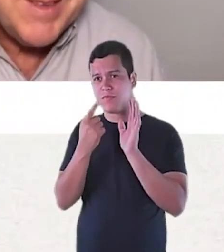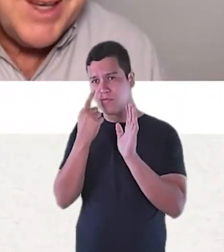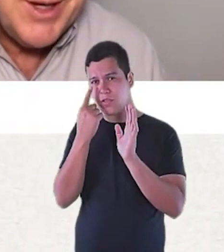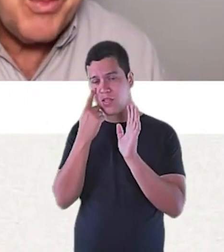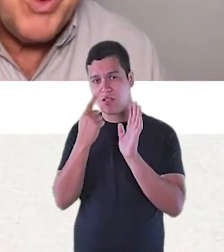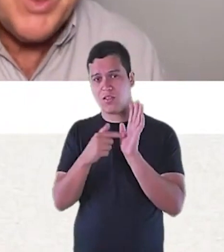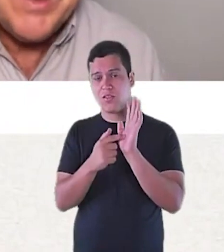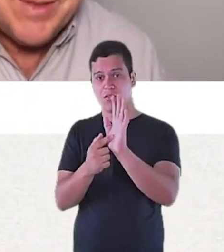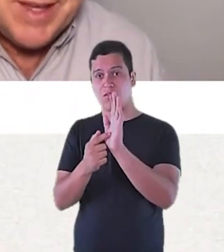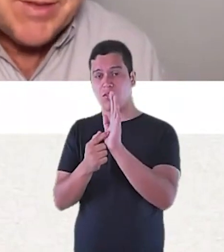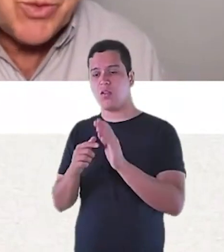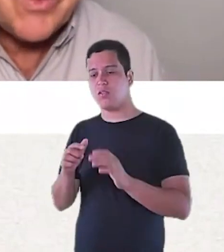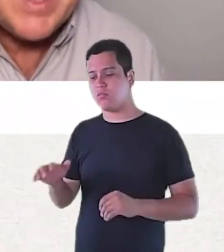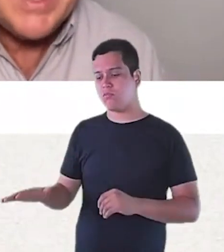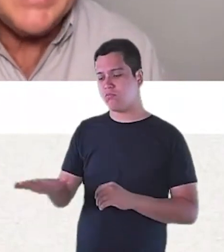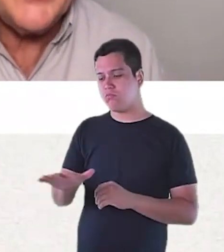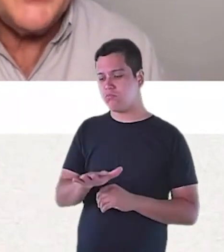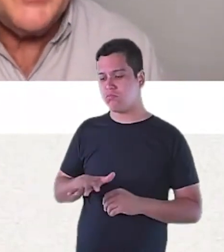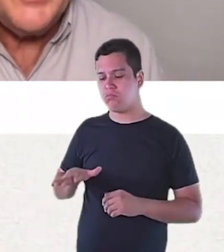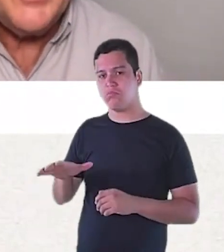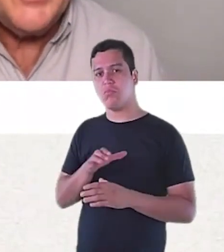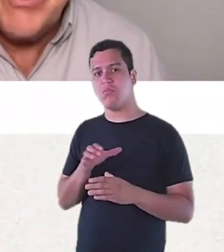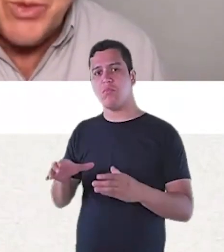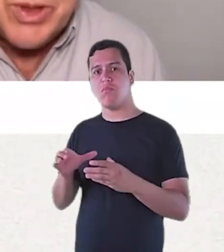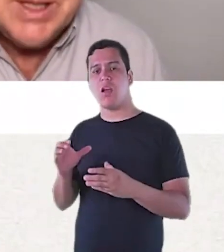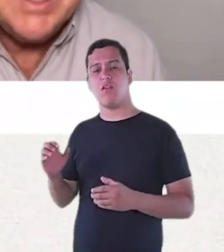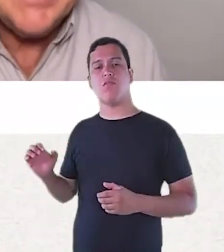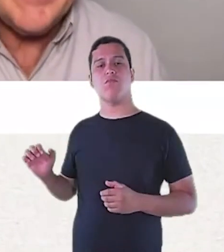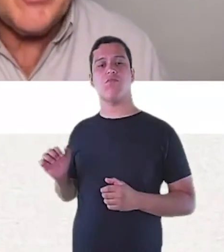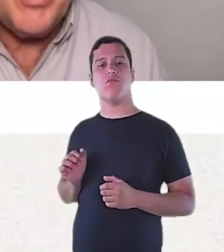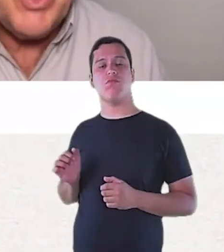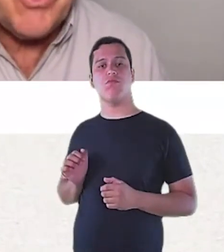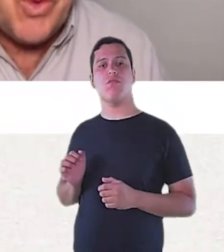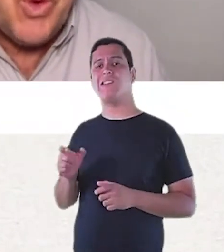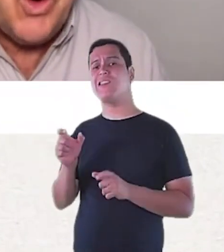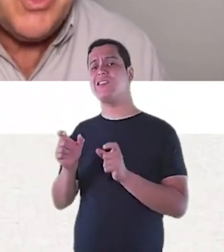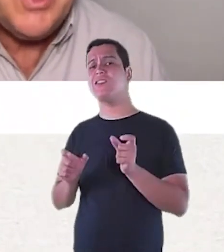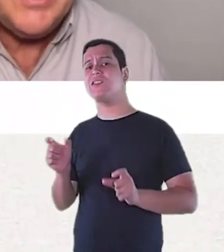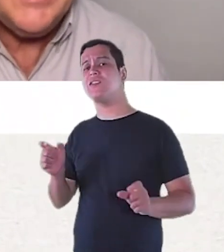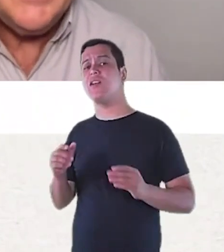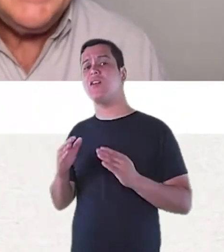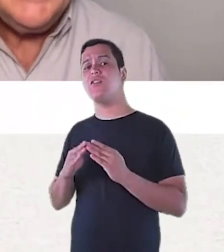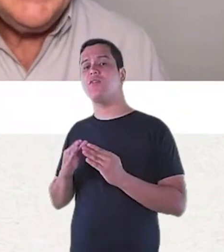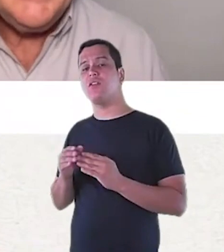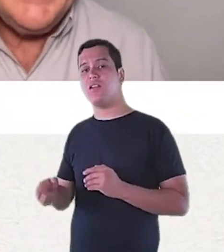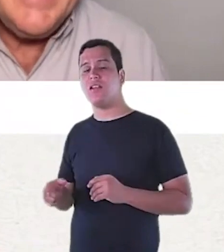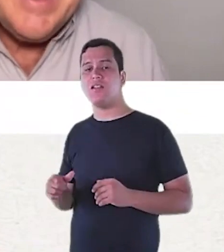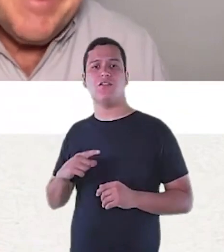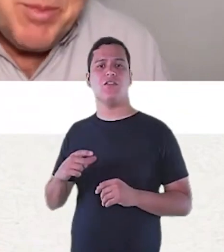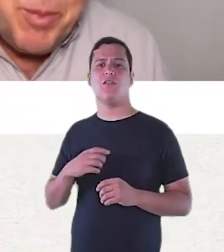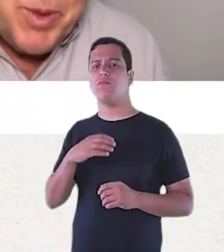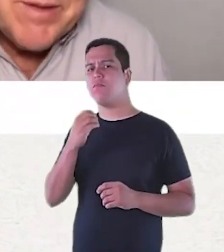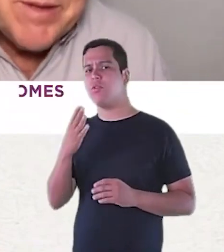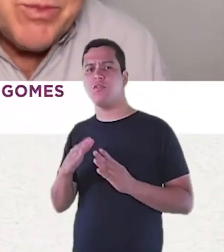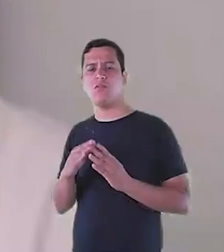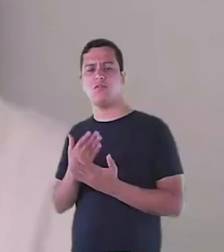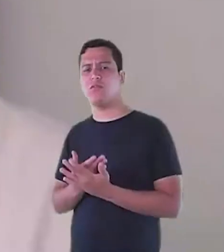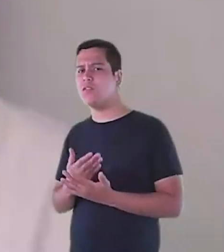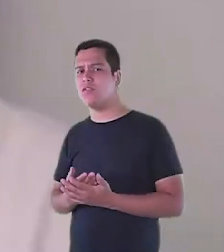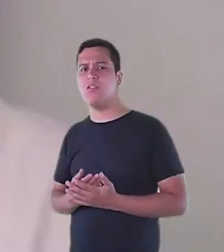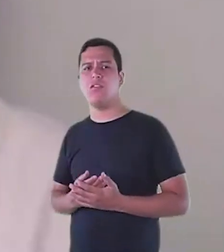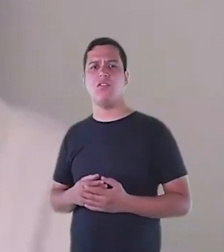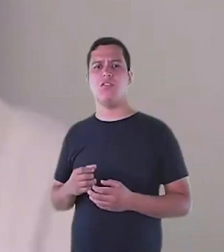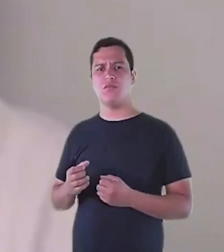bairros nobres, né? Com boa assistência do Estado, com segurança, com boa escola. A